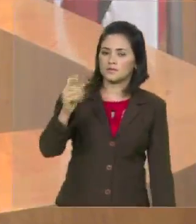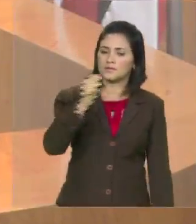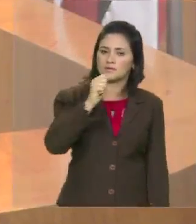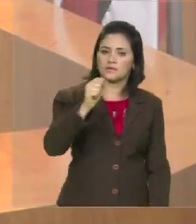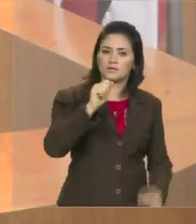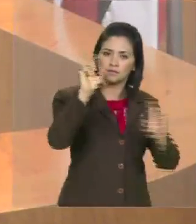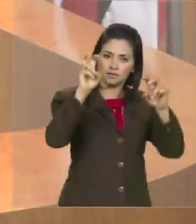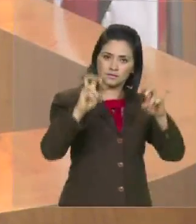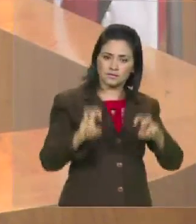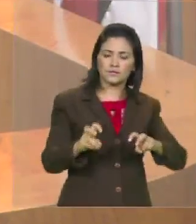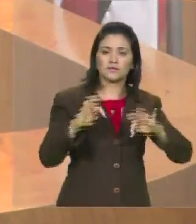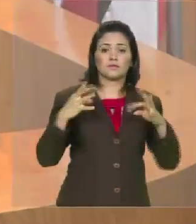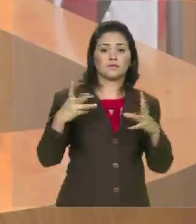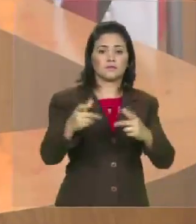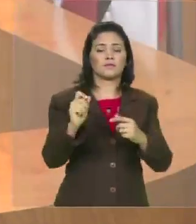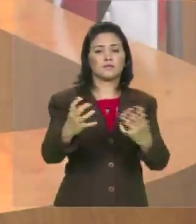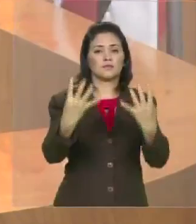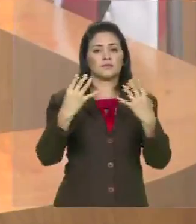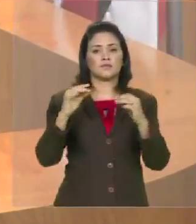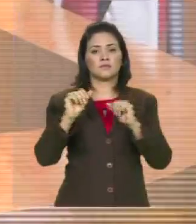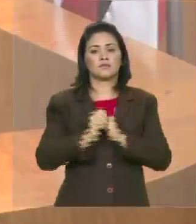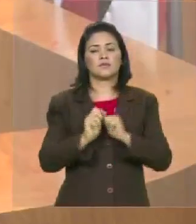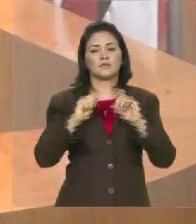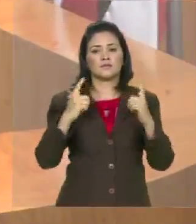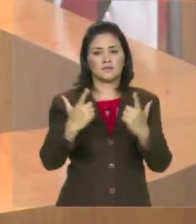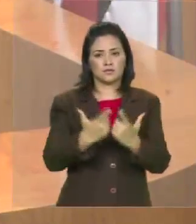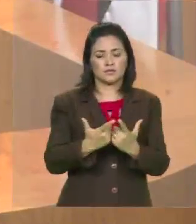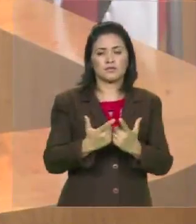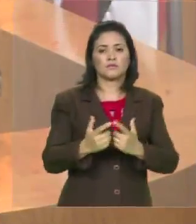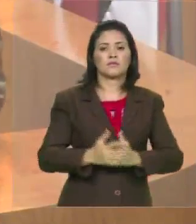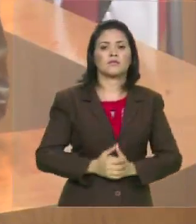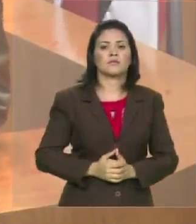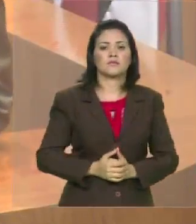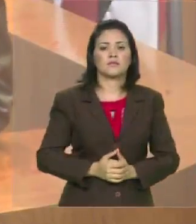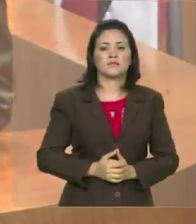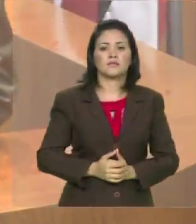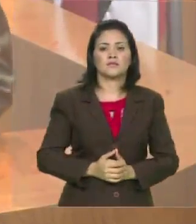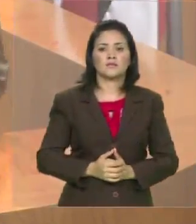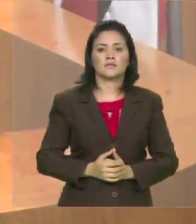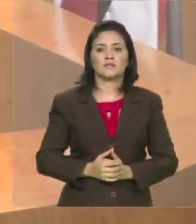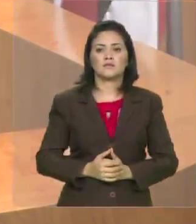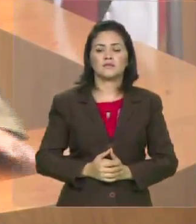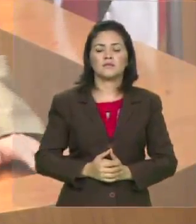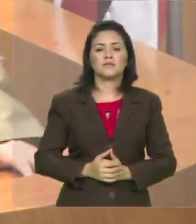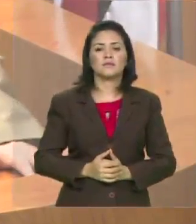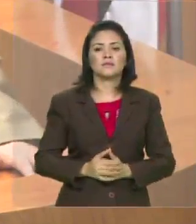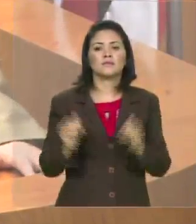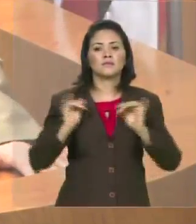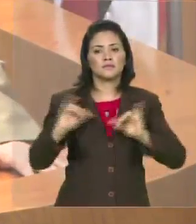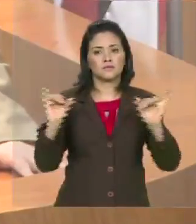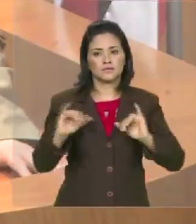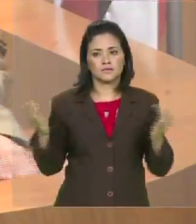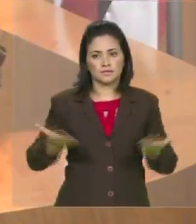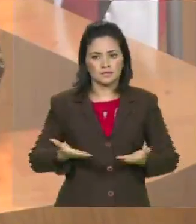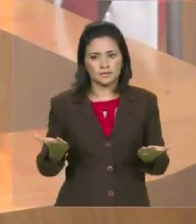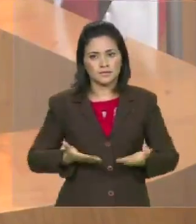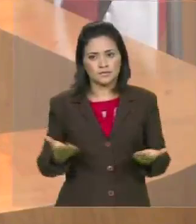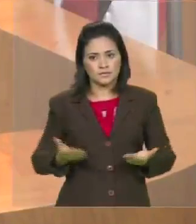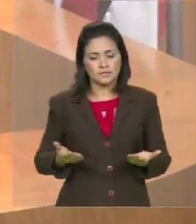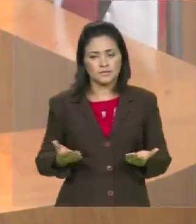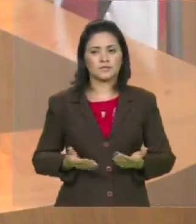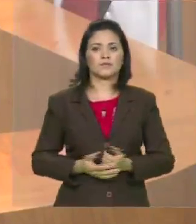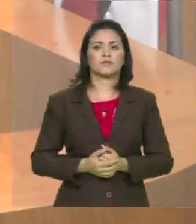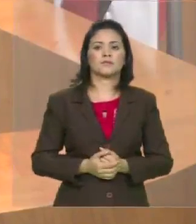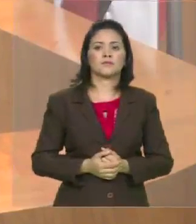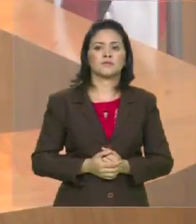galeria, a todos que estão nos acompanhando em todo o estado do Maranhão. Faço registro aqui, senhoras e senhores, no dia de hoje, de